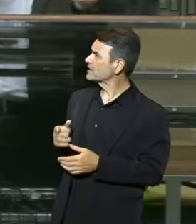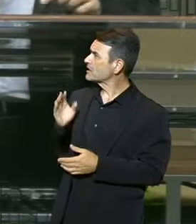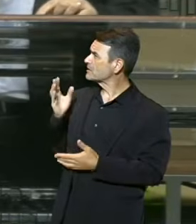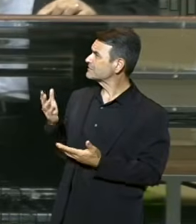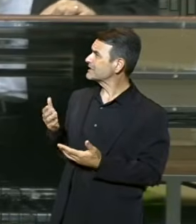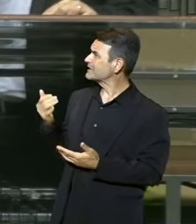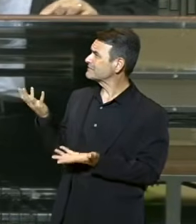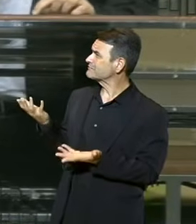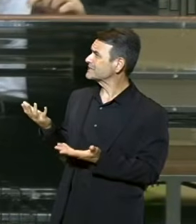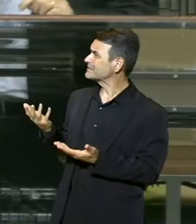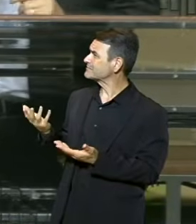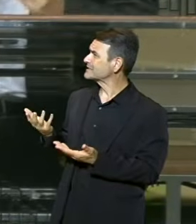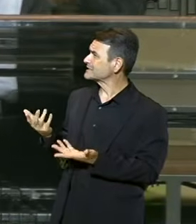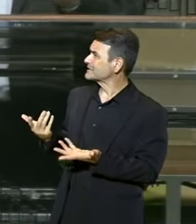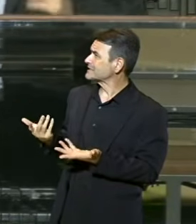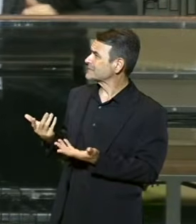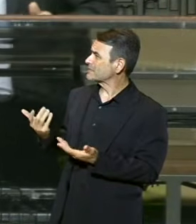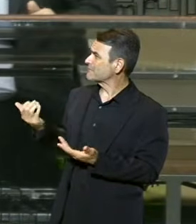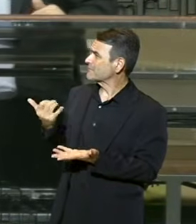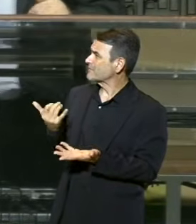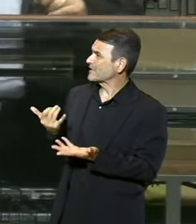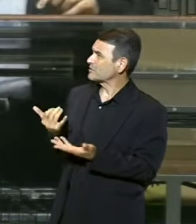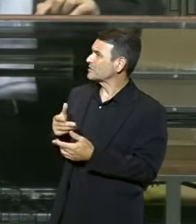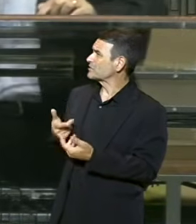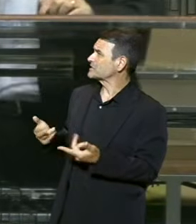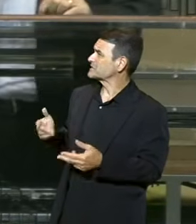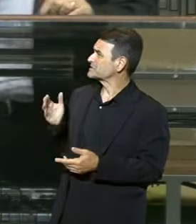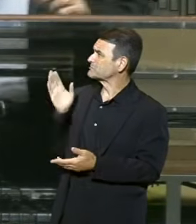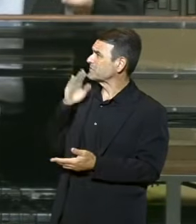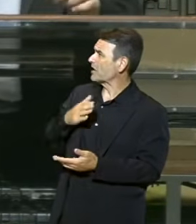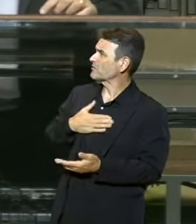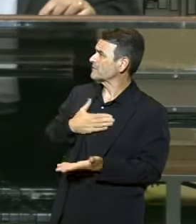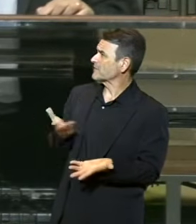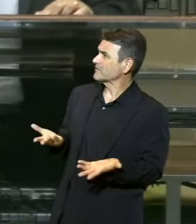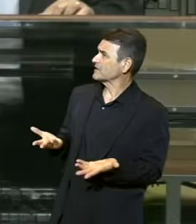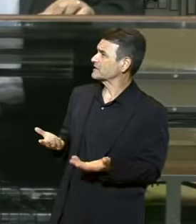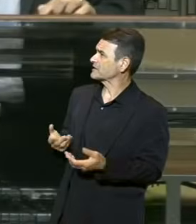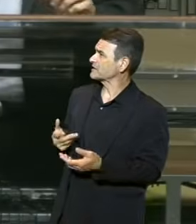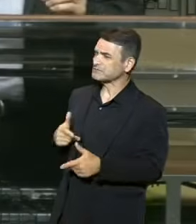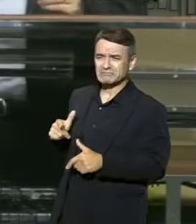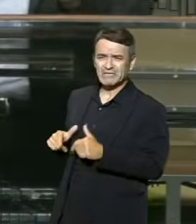mal? Por que estás aborrecido comigo? Por que me deste um trabalho tão pesado para dirigir esse